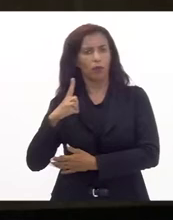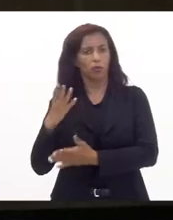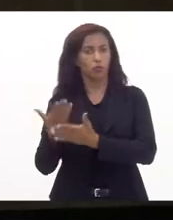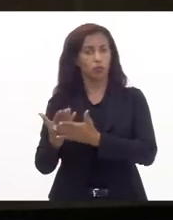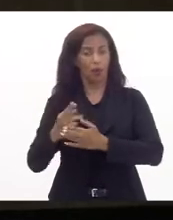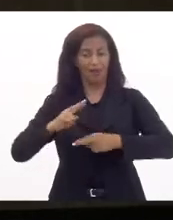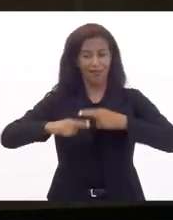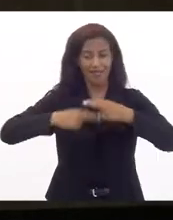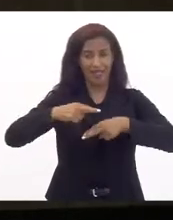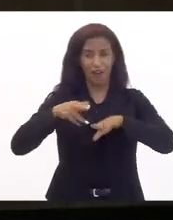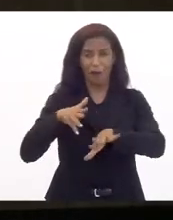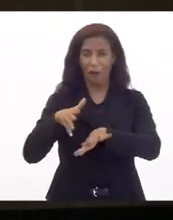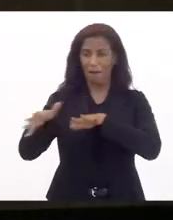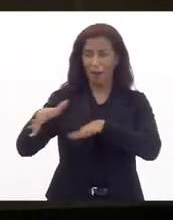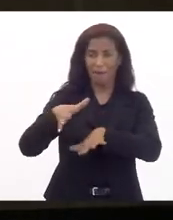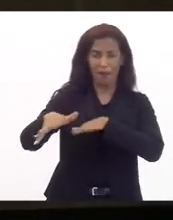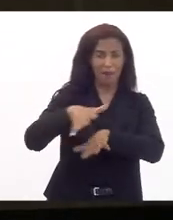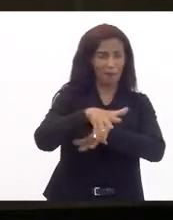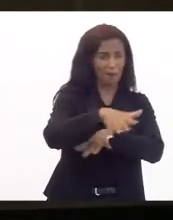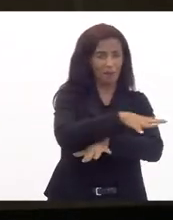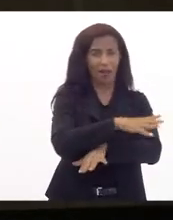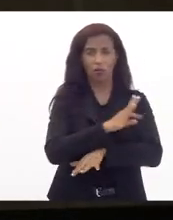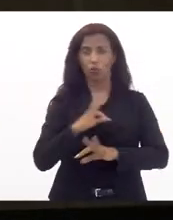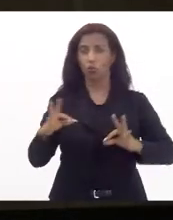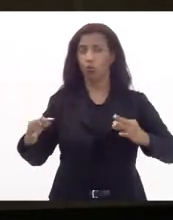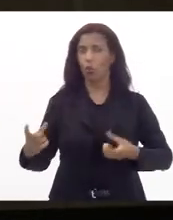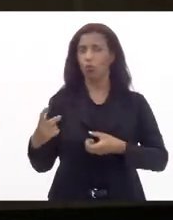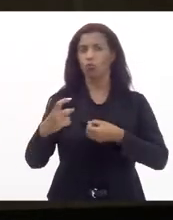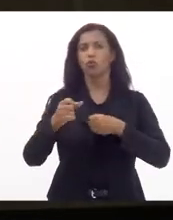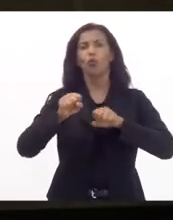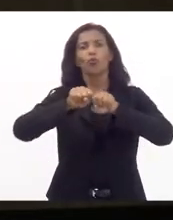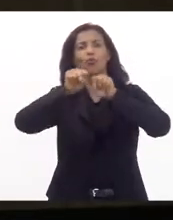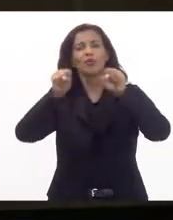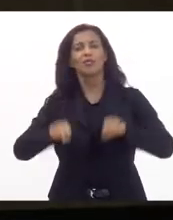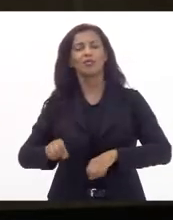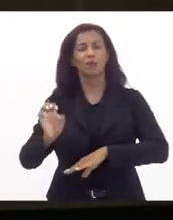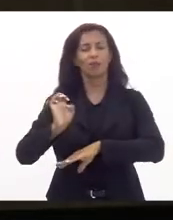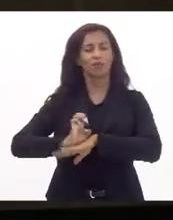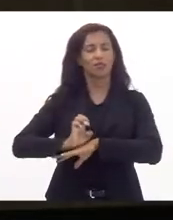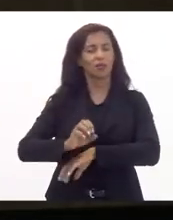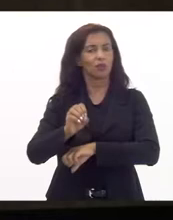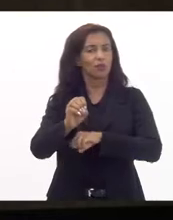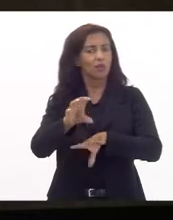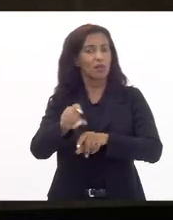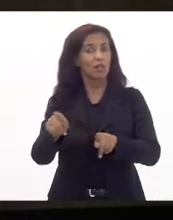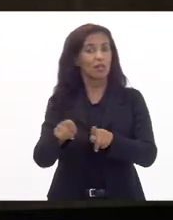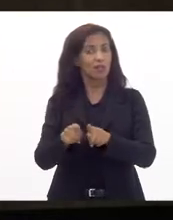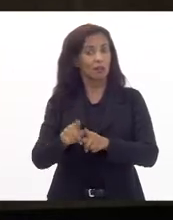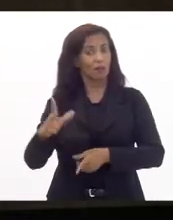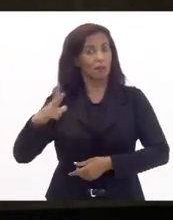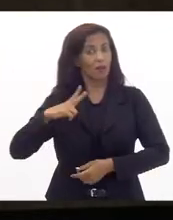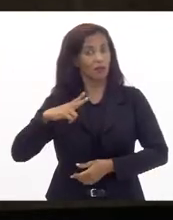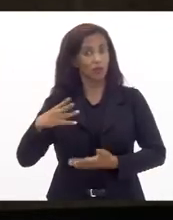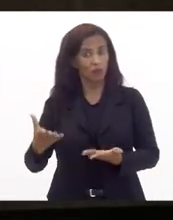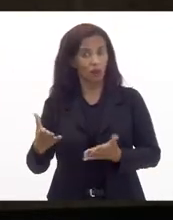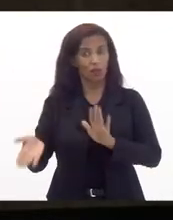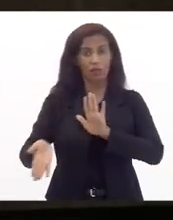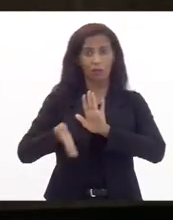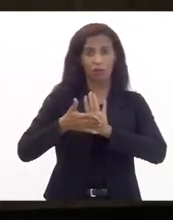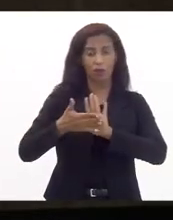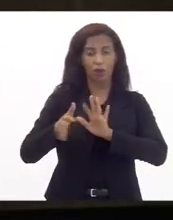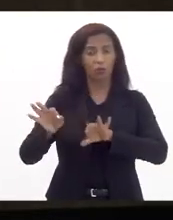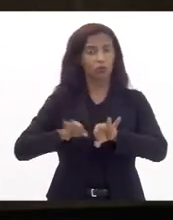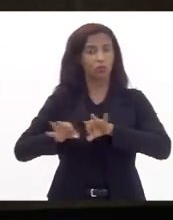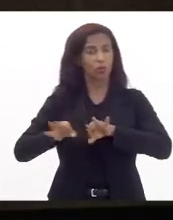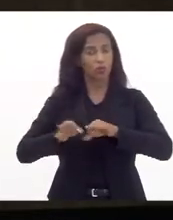porque essas reformas em todas as escolas que integram o sistema Estadual de Ensino e portanto também é de Escola de Ensino Médio a gente particular Esse é o propósito